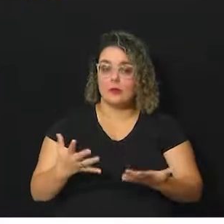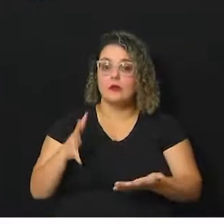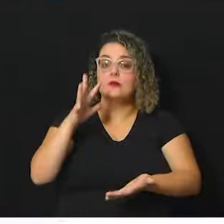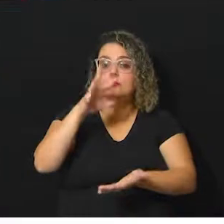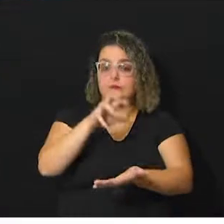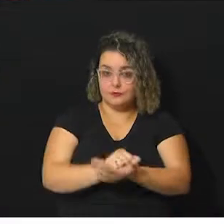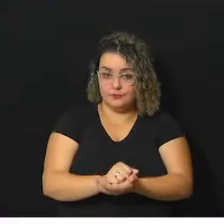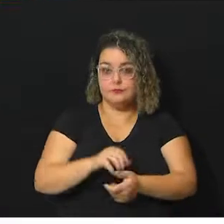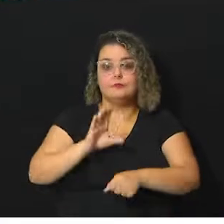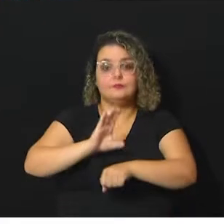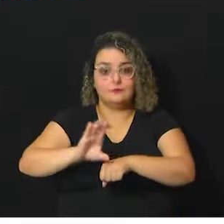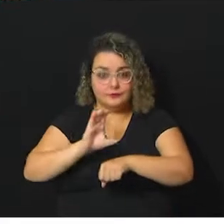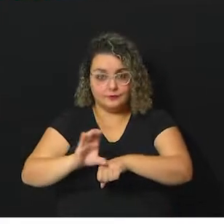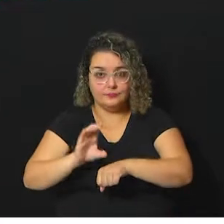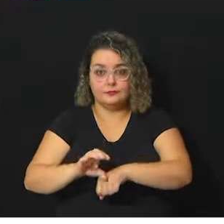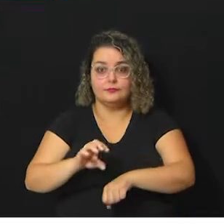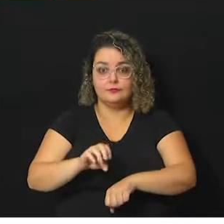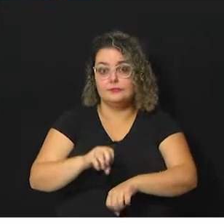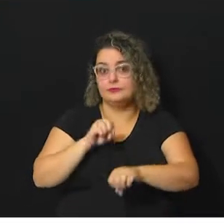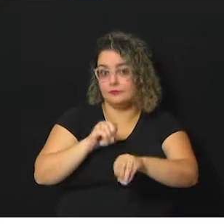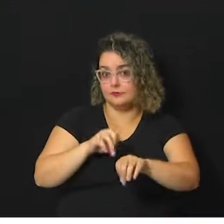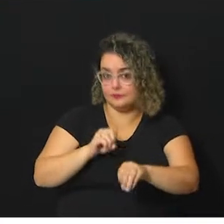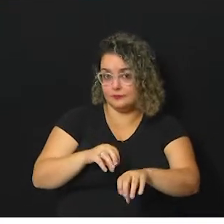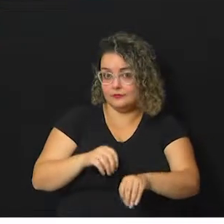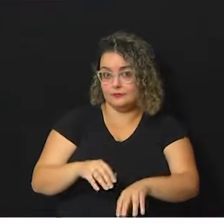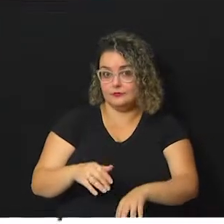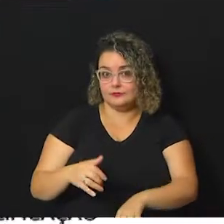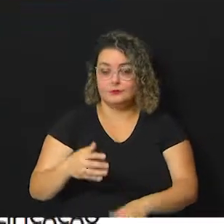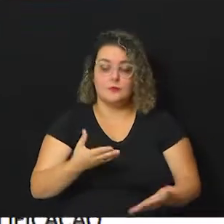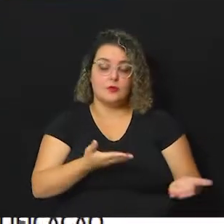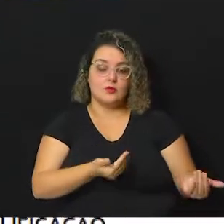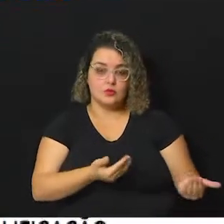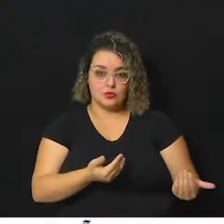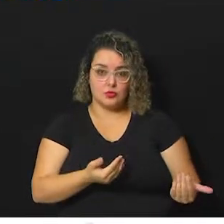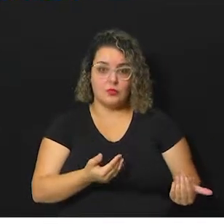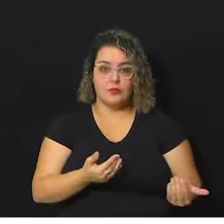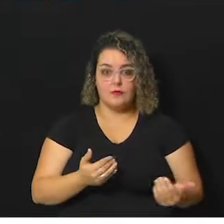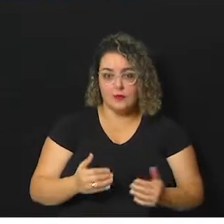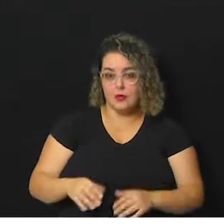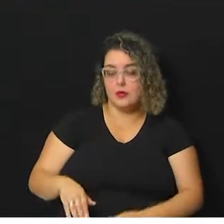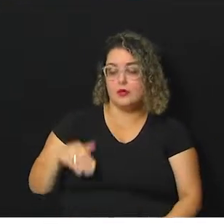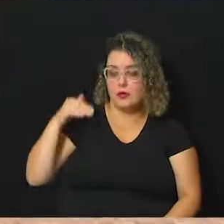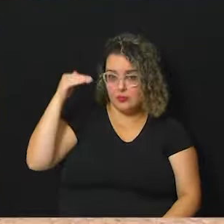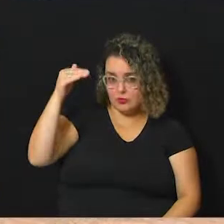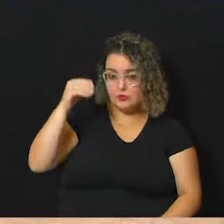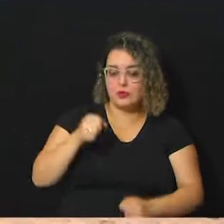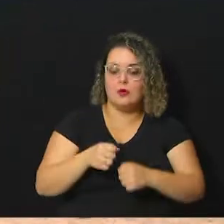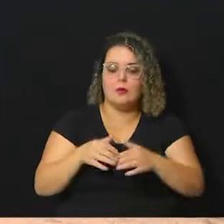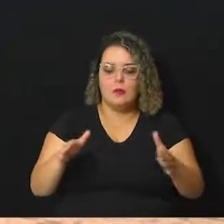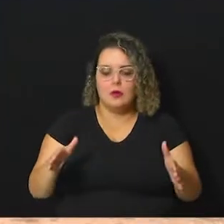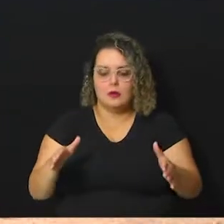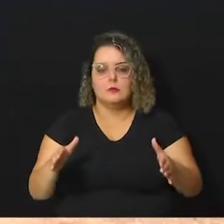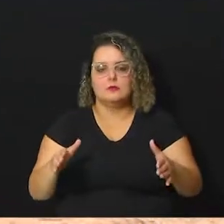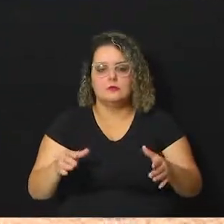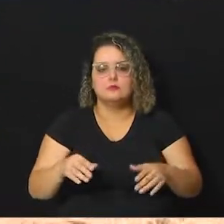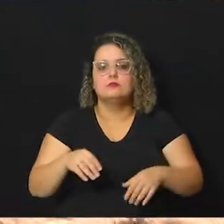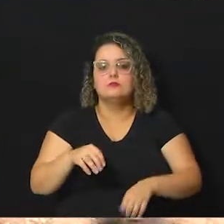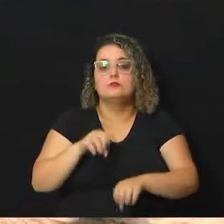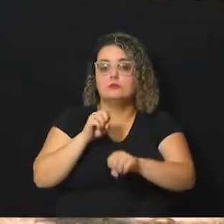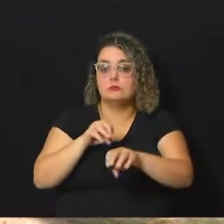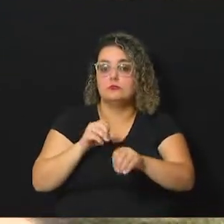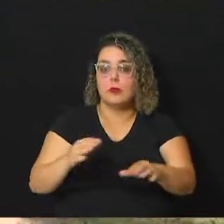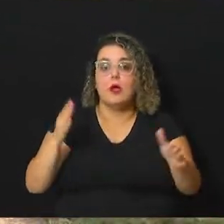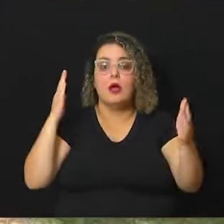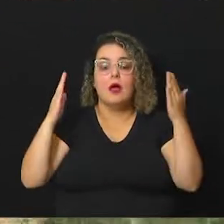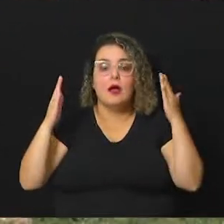As inscrições para os cursos de educação de jovens e adultos e introdução à tecnologia estão abertas. Os cursos serão ministrados